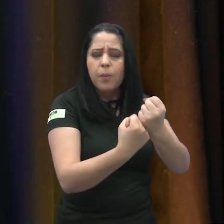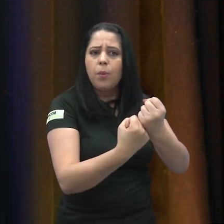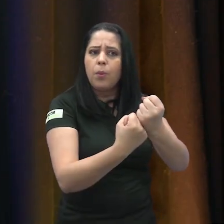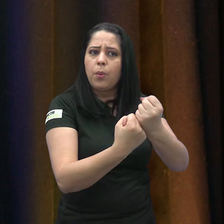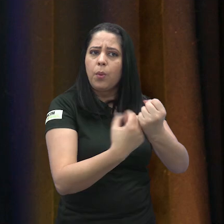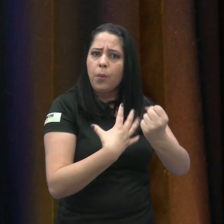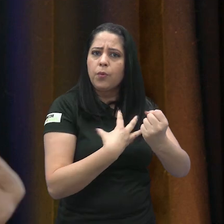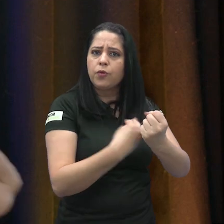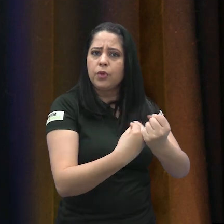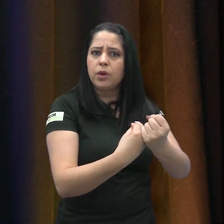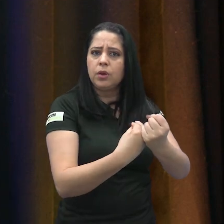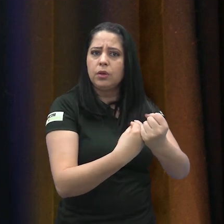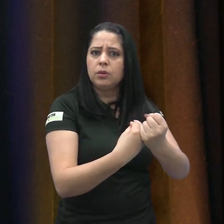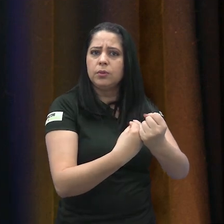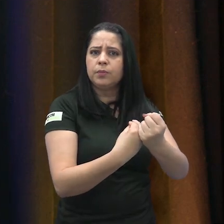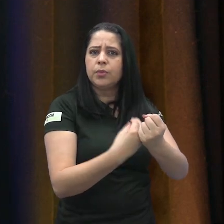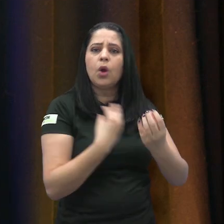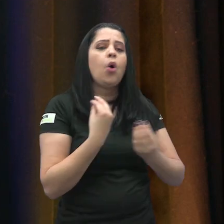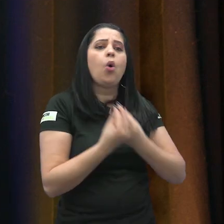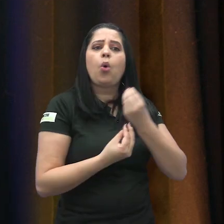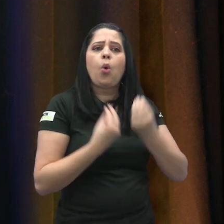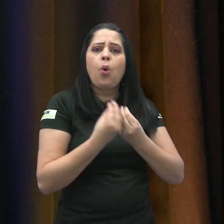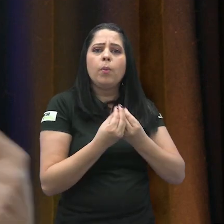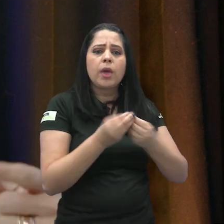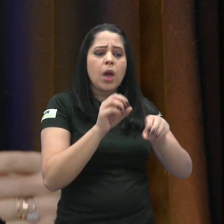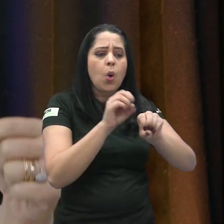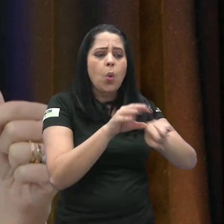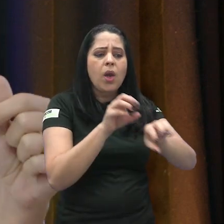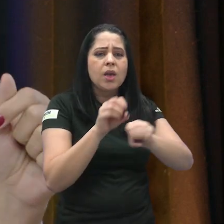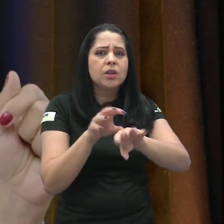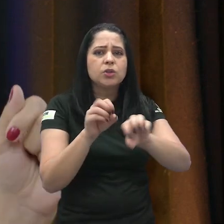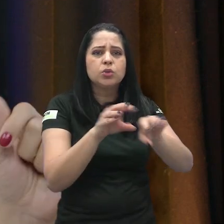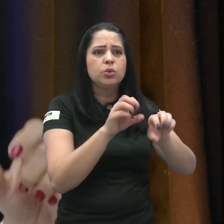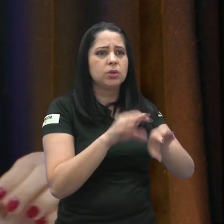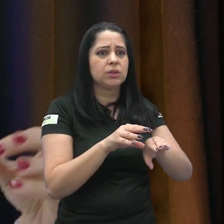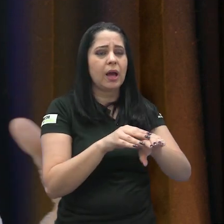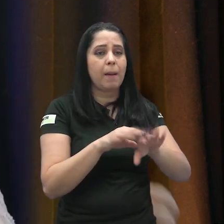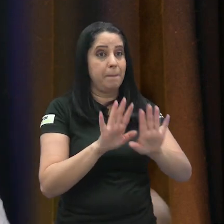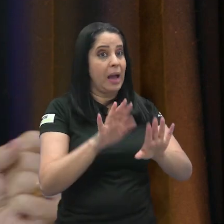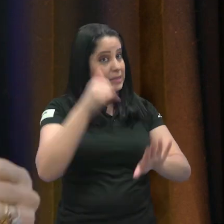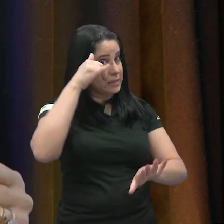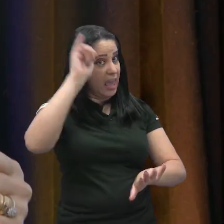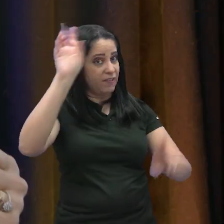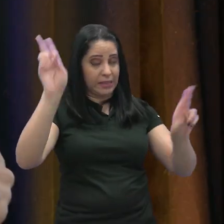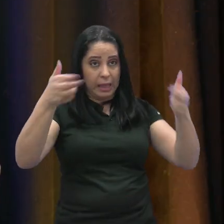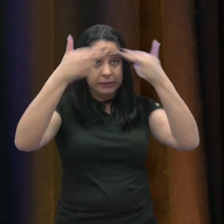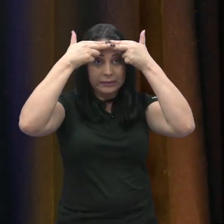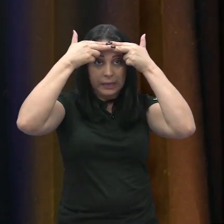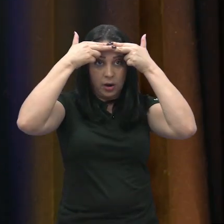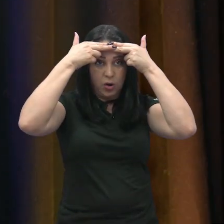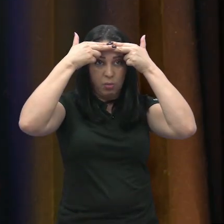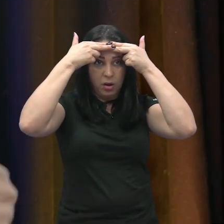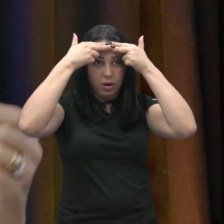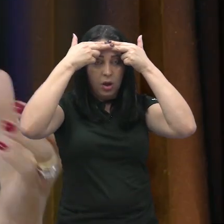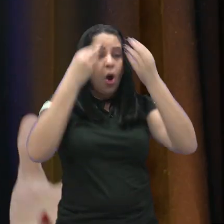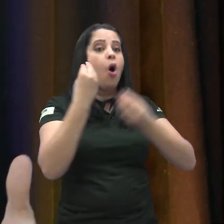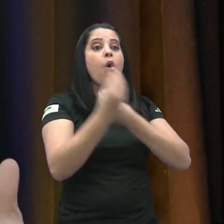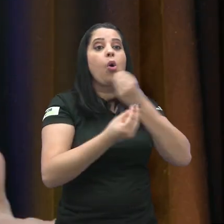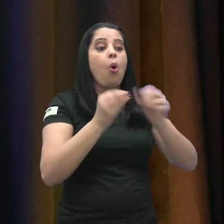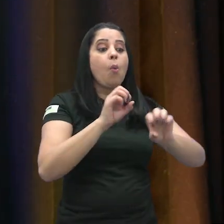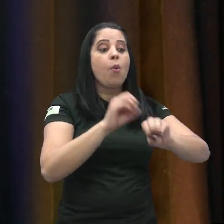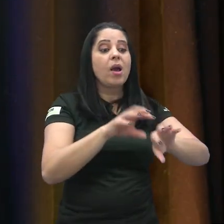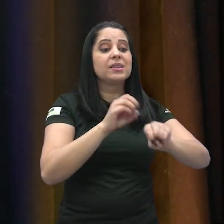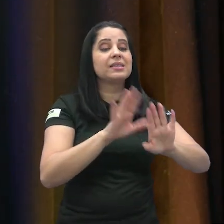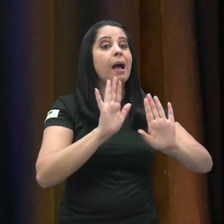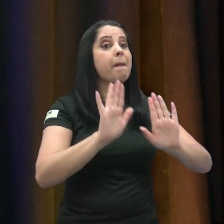encaminhando para a vida adulta, que a gente estava conversando ali atrás. Como que eu educo sem necessariamente gerar um trauma? Sem necessariamente ser agressivo?